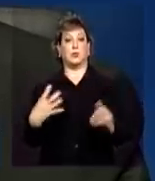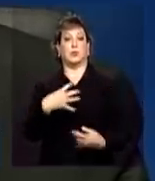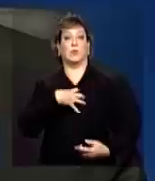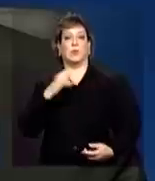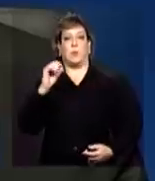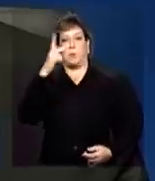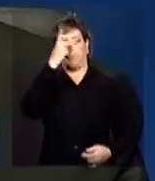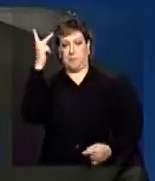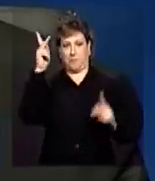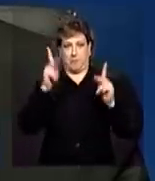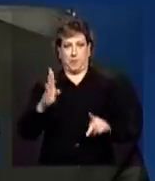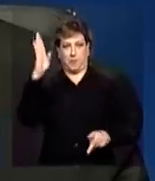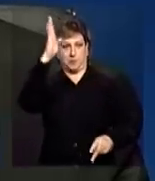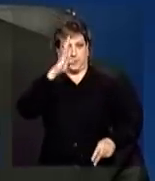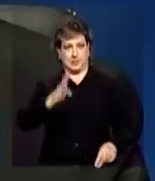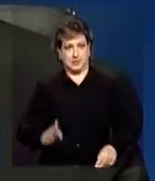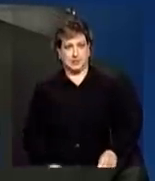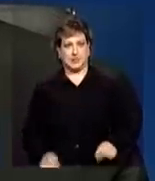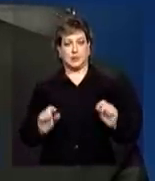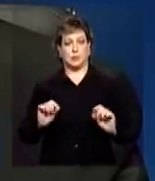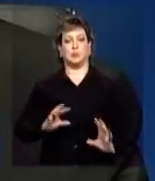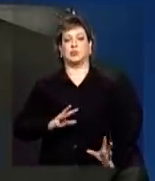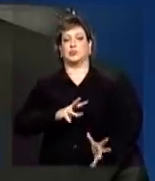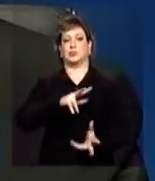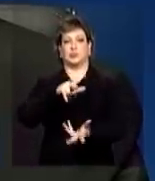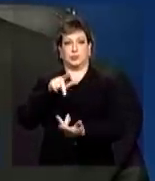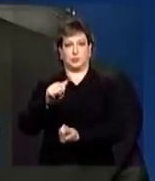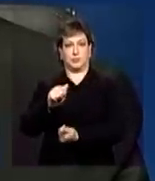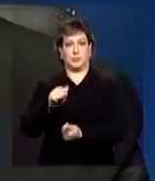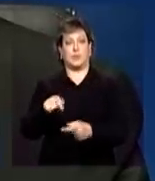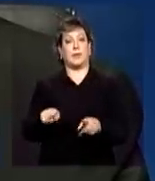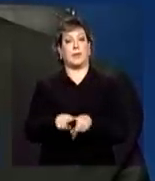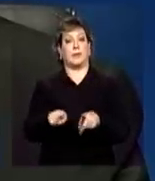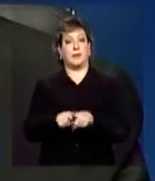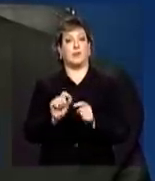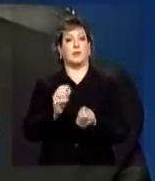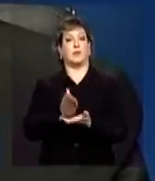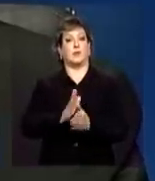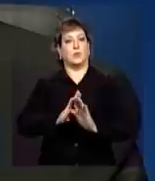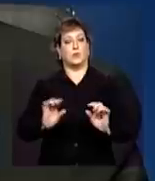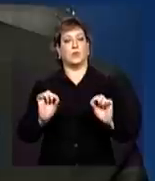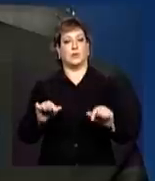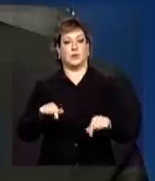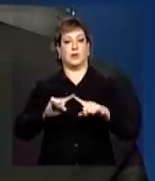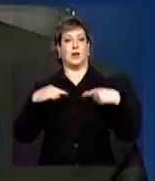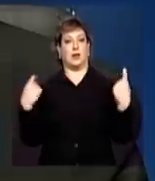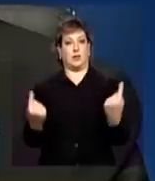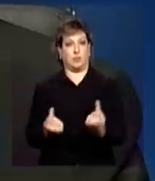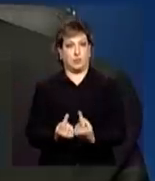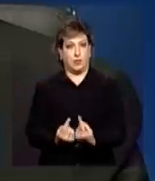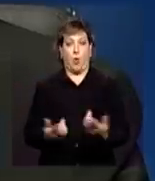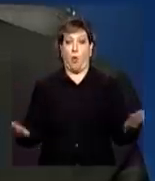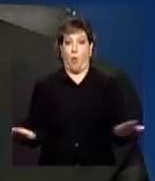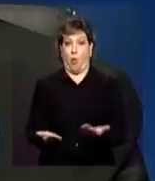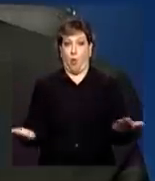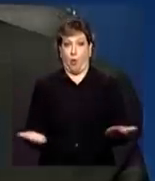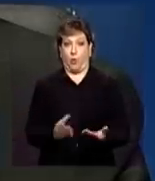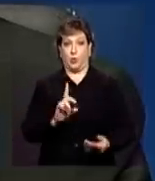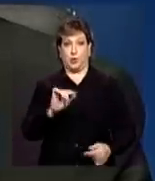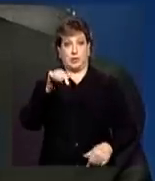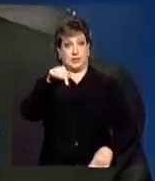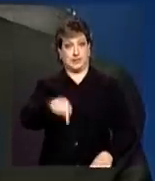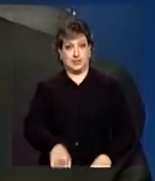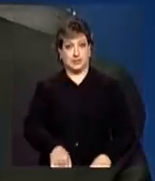povo brasileiro e da humanidade. E encerramos a reunião no dia de hoje,